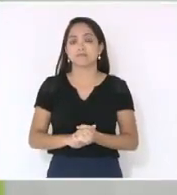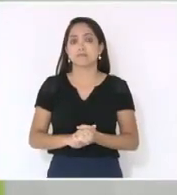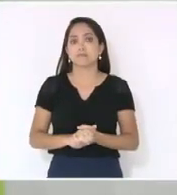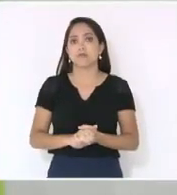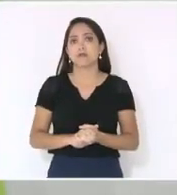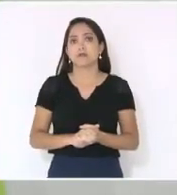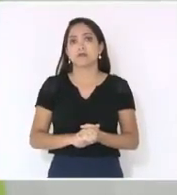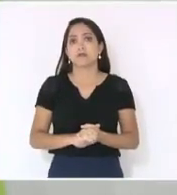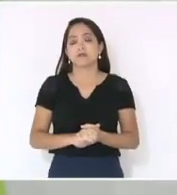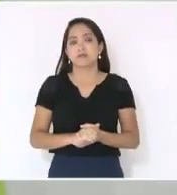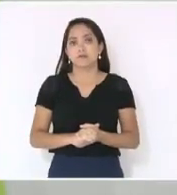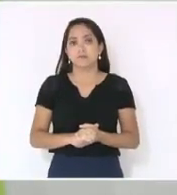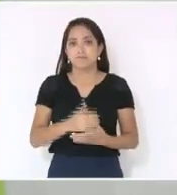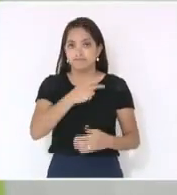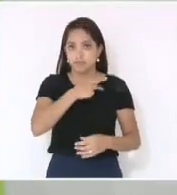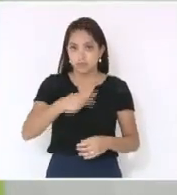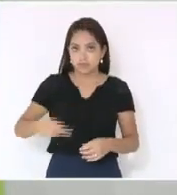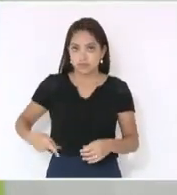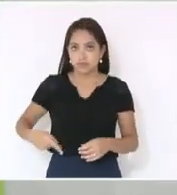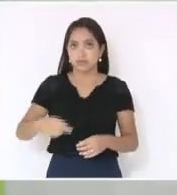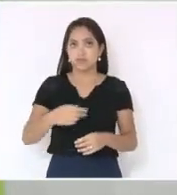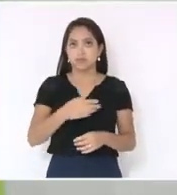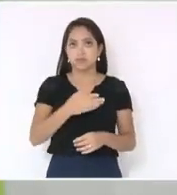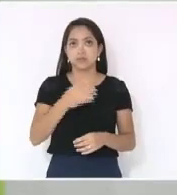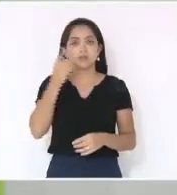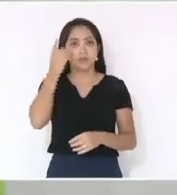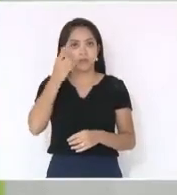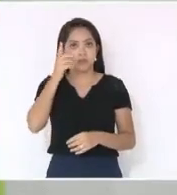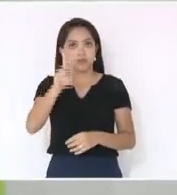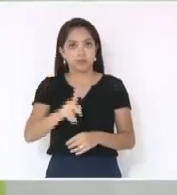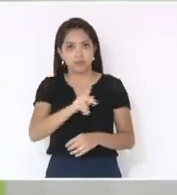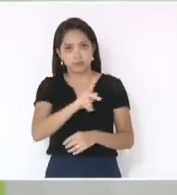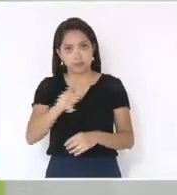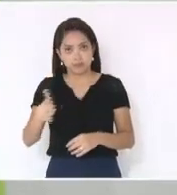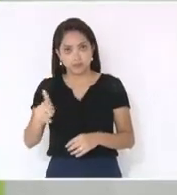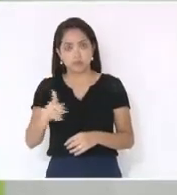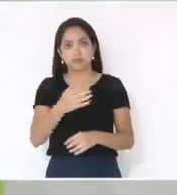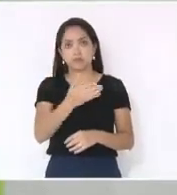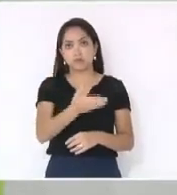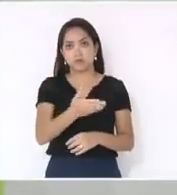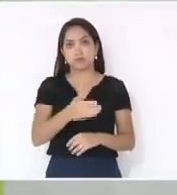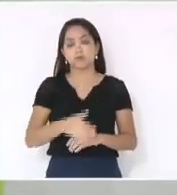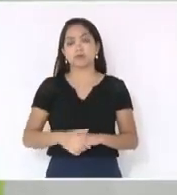Senhor presidente, deputado Padre Pedro, Gabriel,